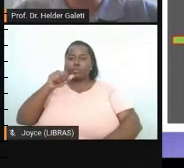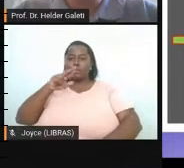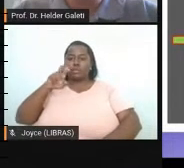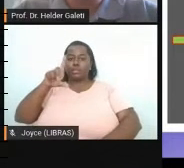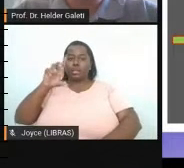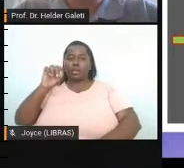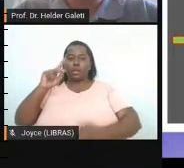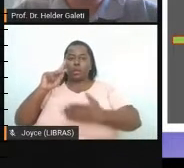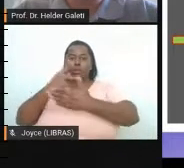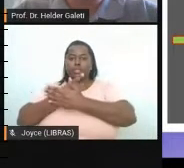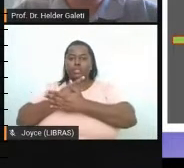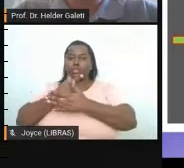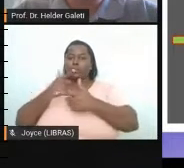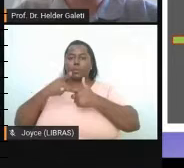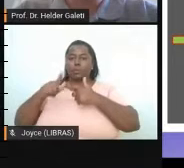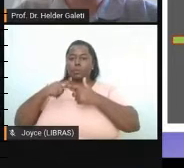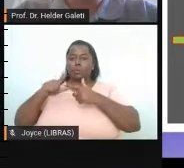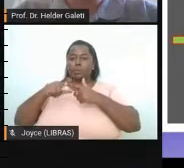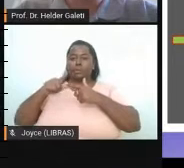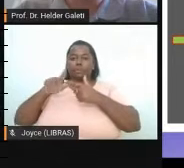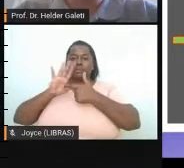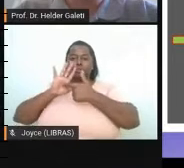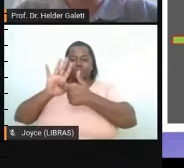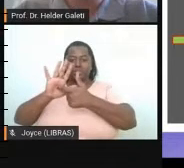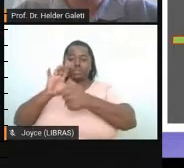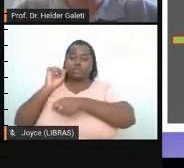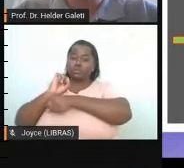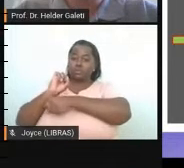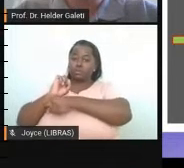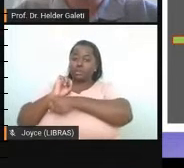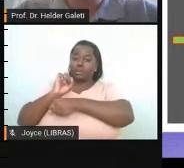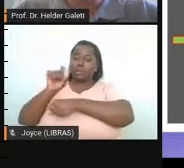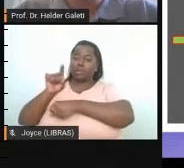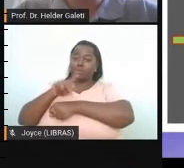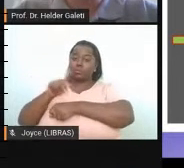pouquinho para que ele possa retornar.